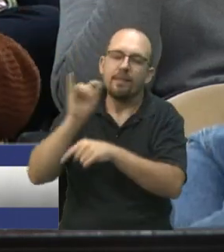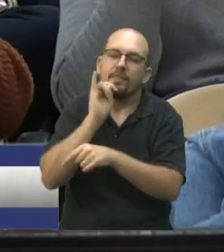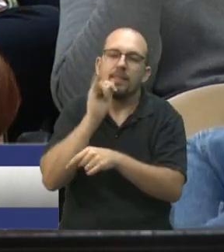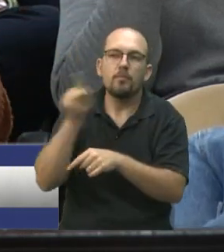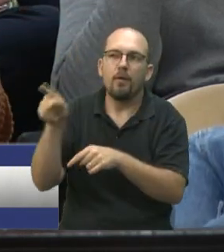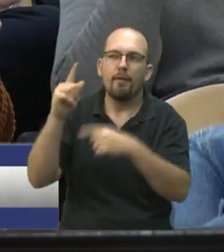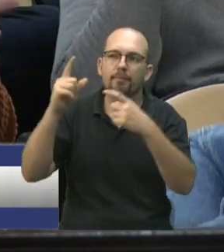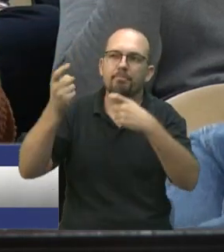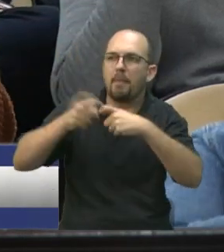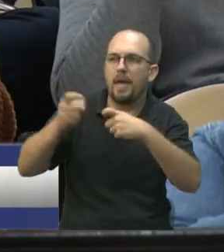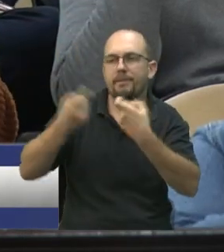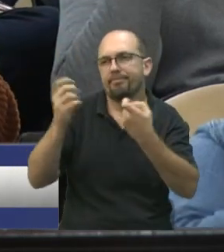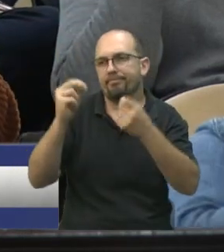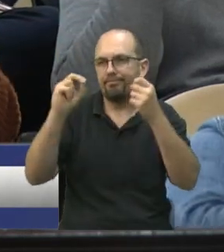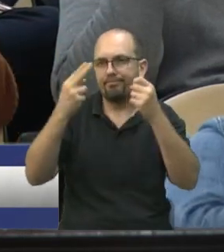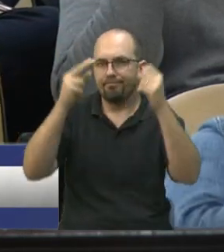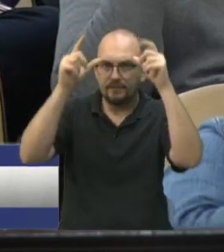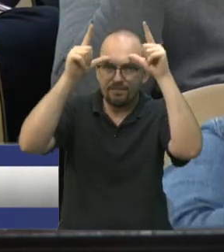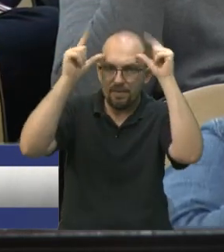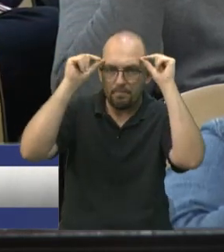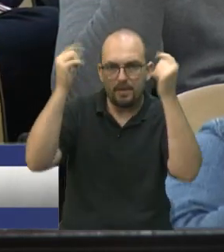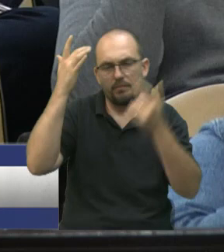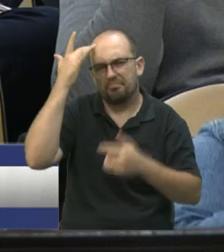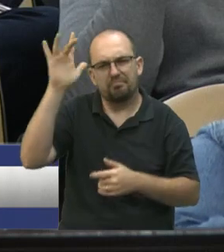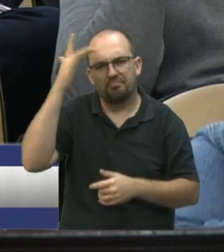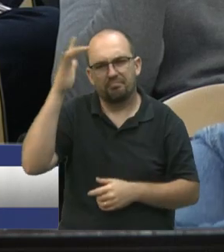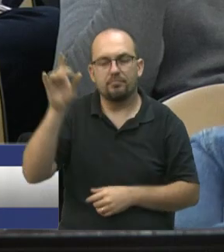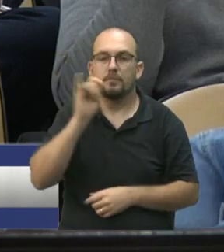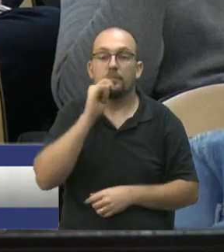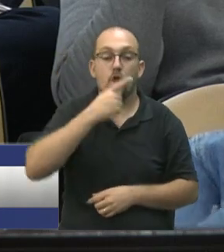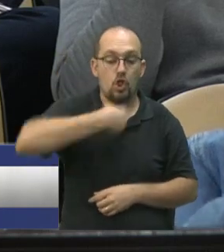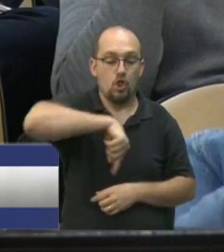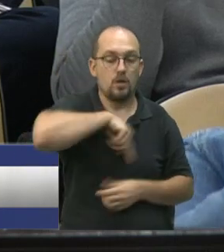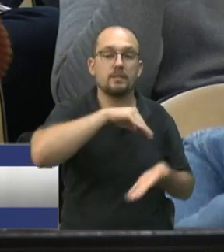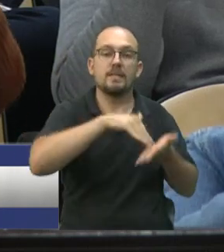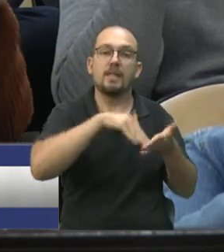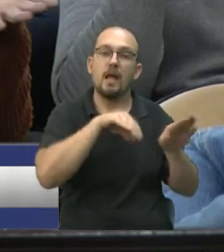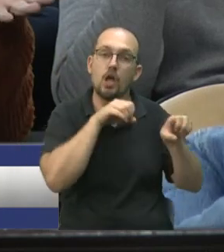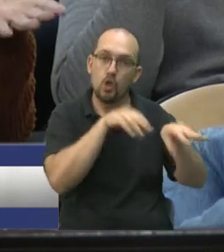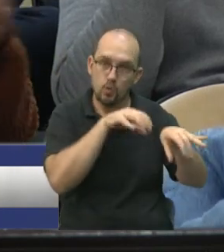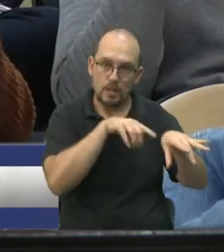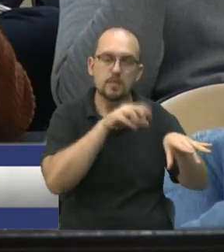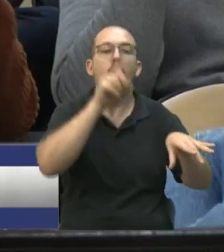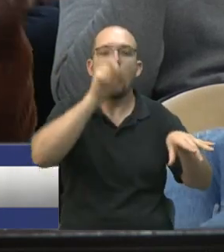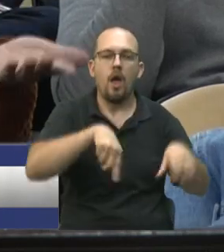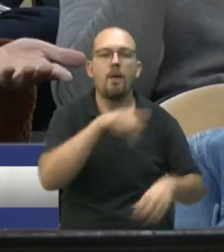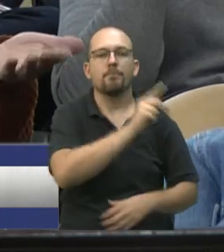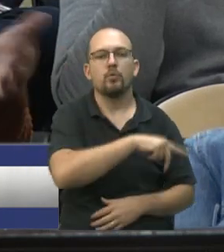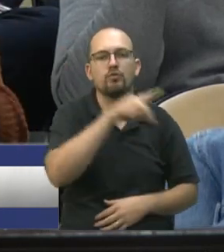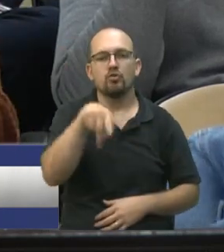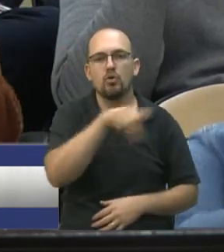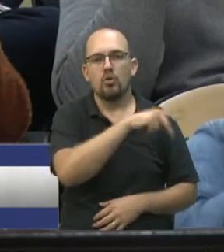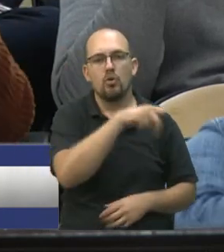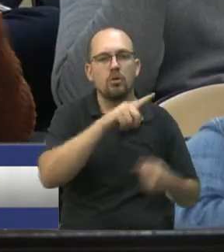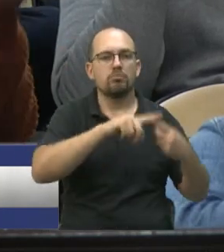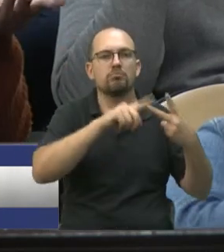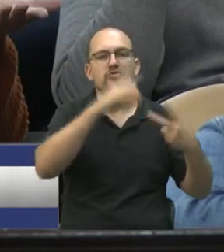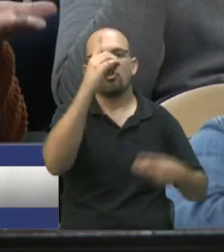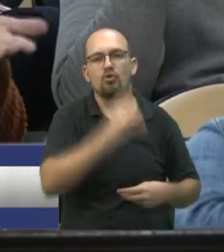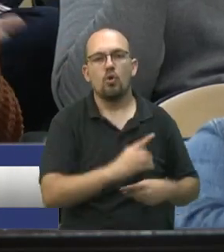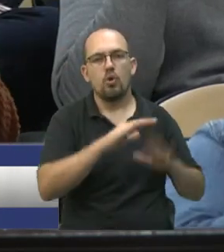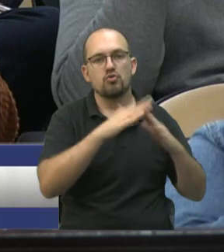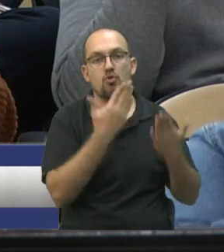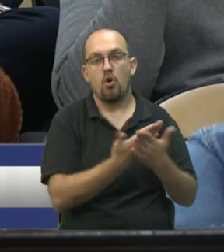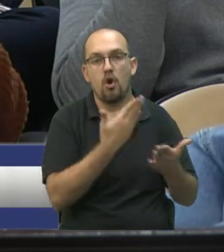ou médica, não sei. Mas a nossa secretária da Educação, ela é professora, diretora de escola, inclusive